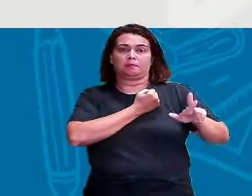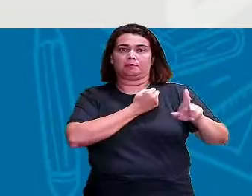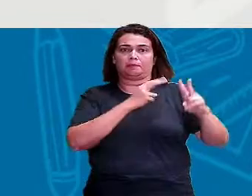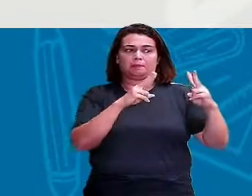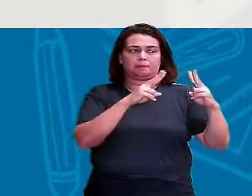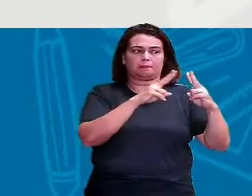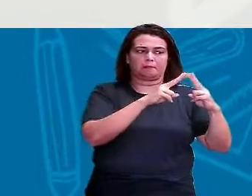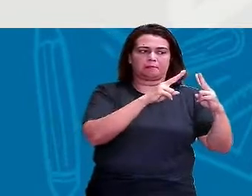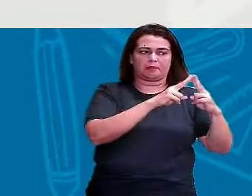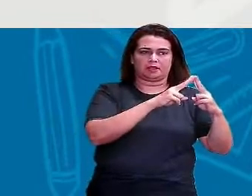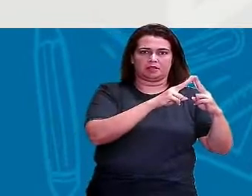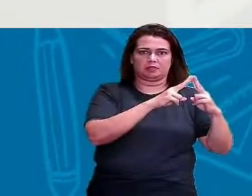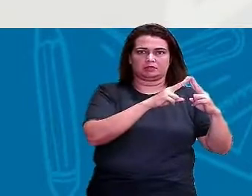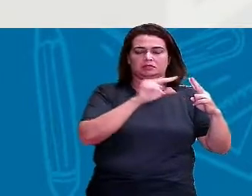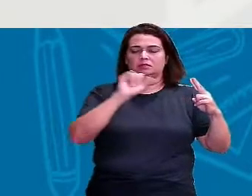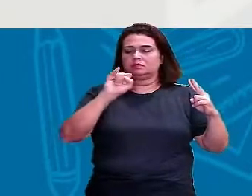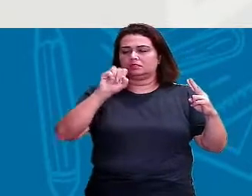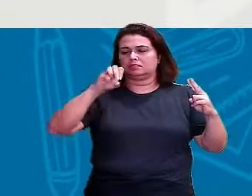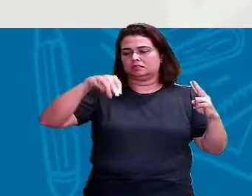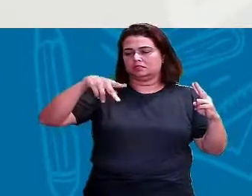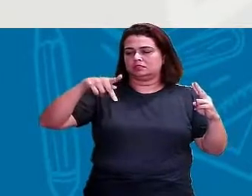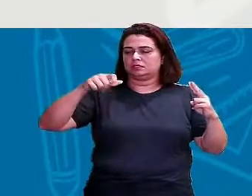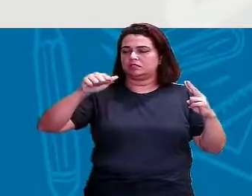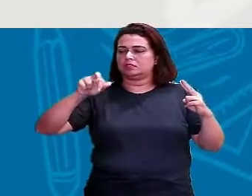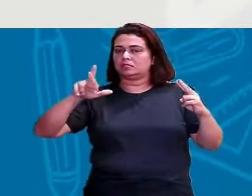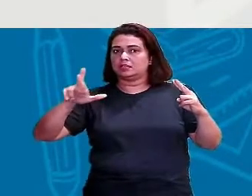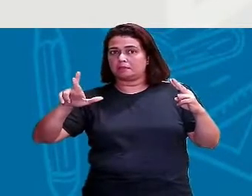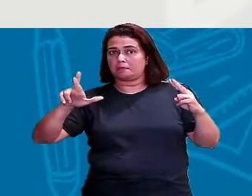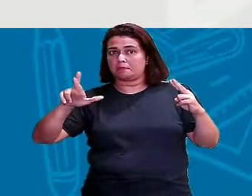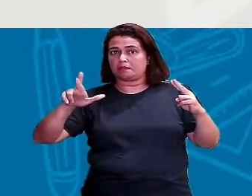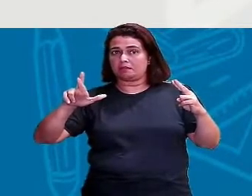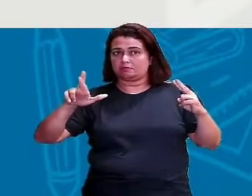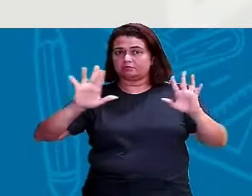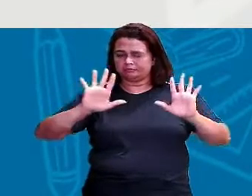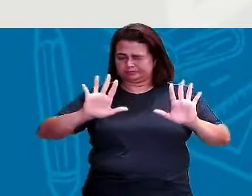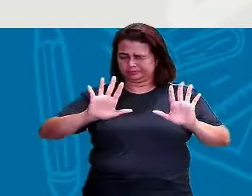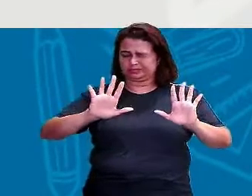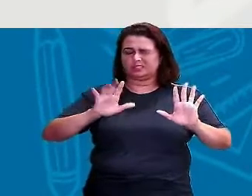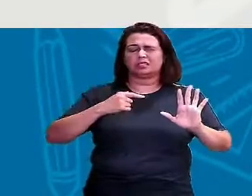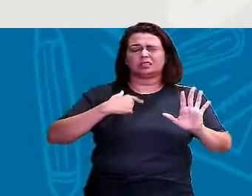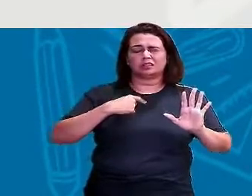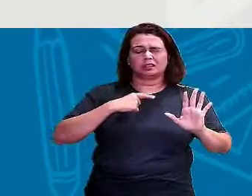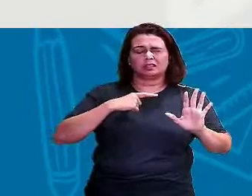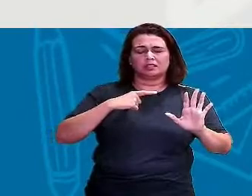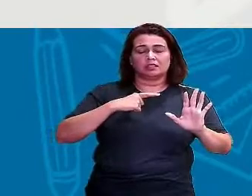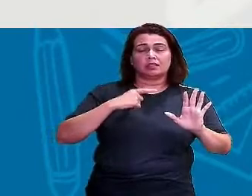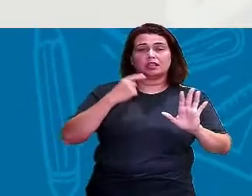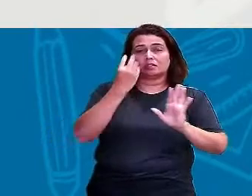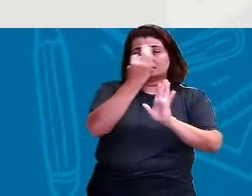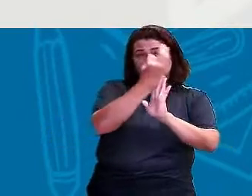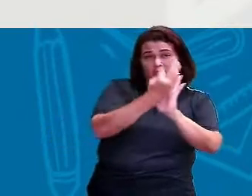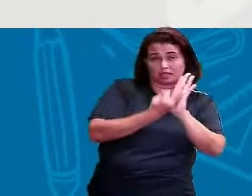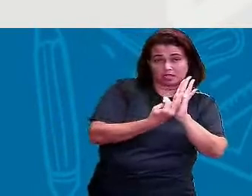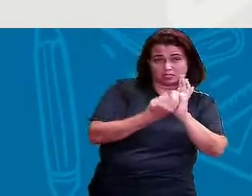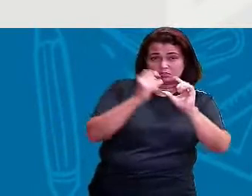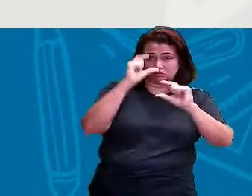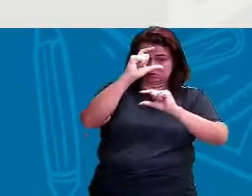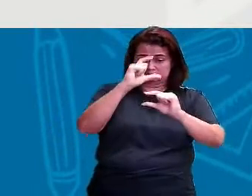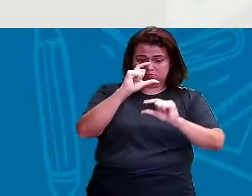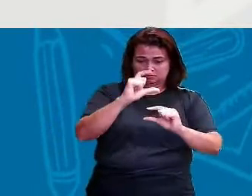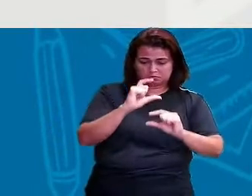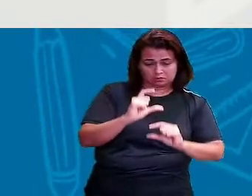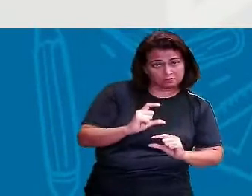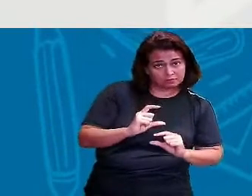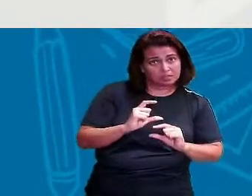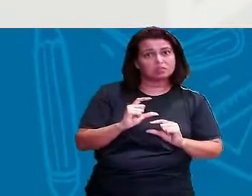uma parlenda. O que é uma parlenda? São versinhos curtos, às vezes ritmados, às vezes não,